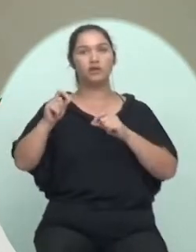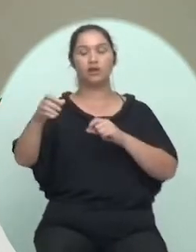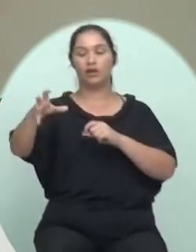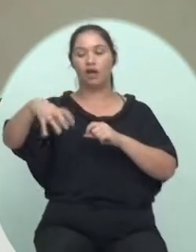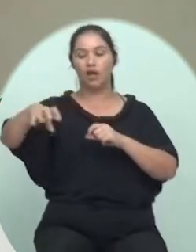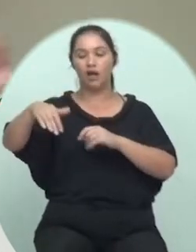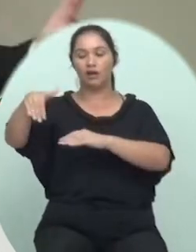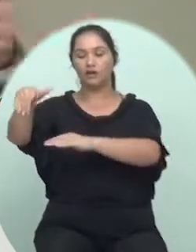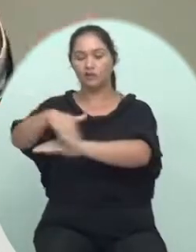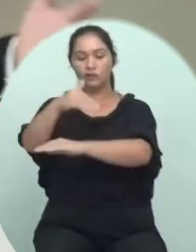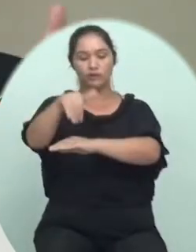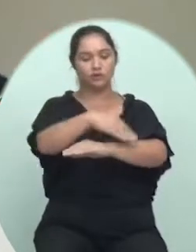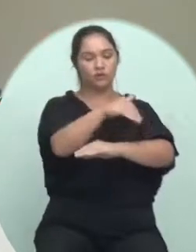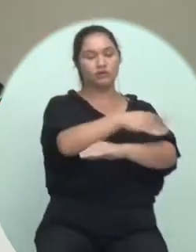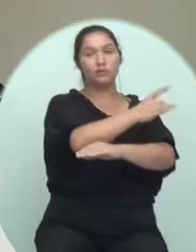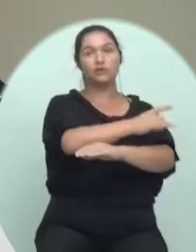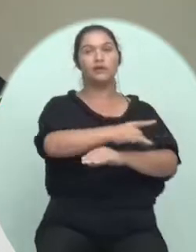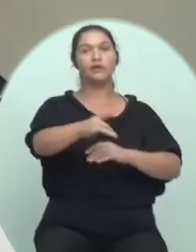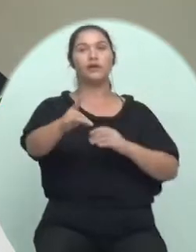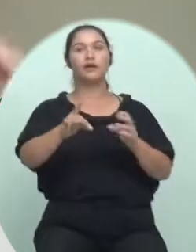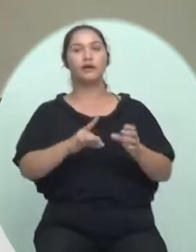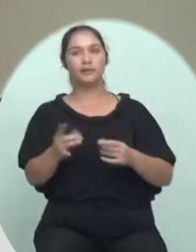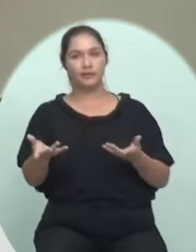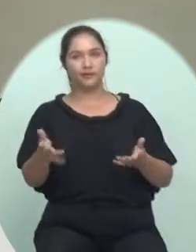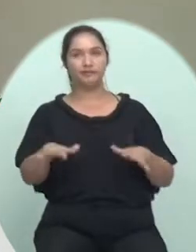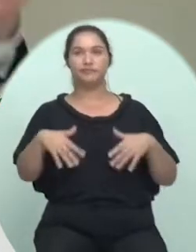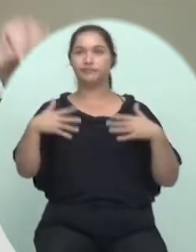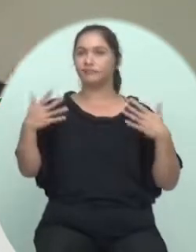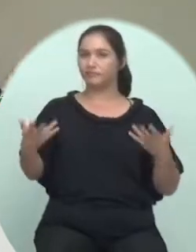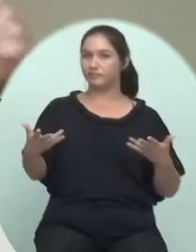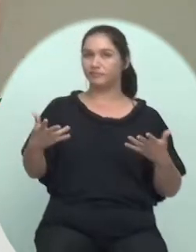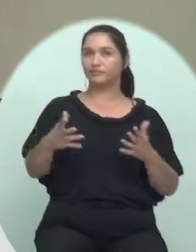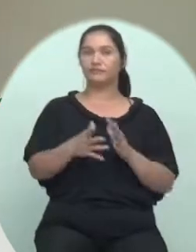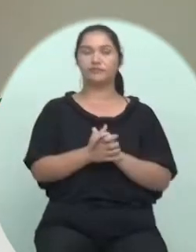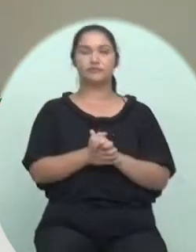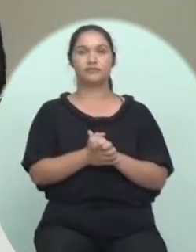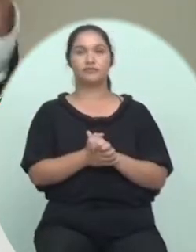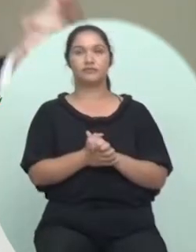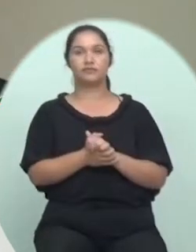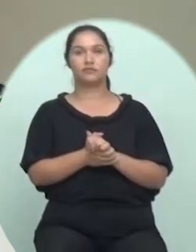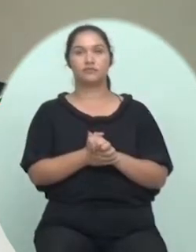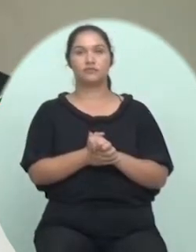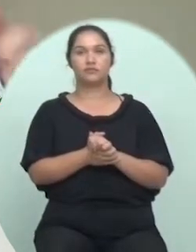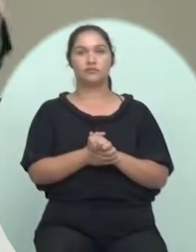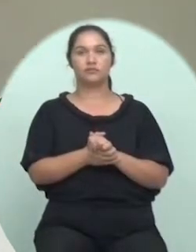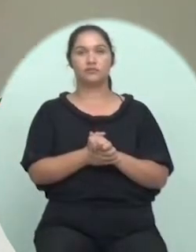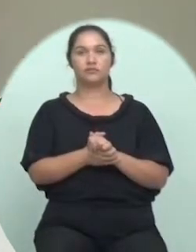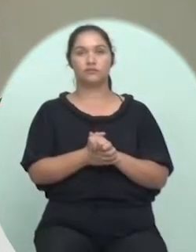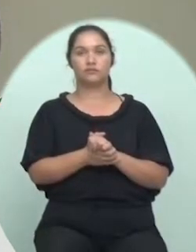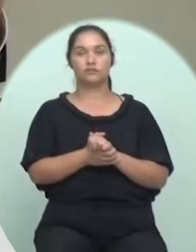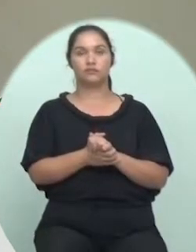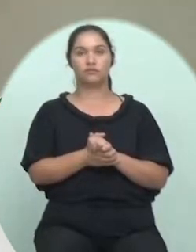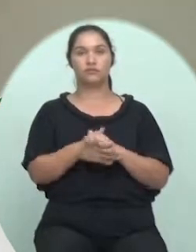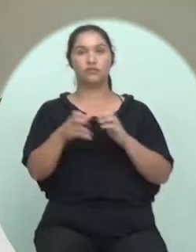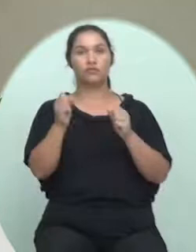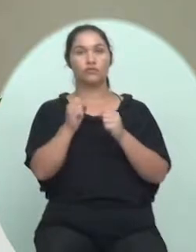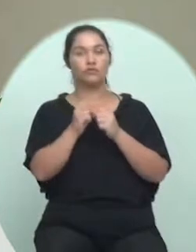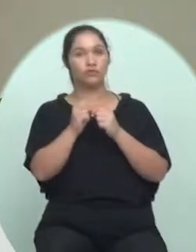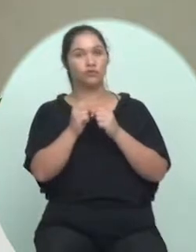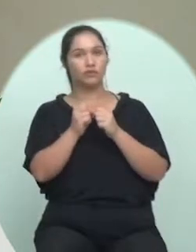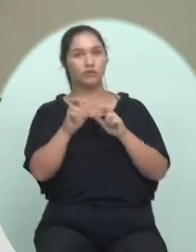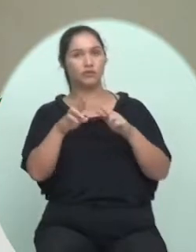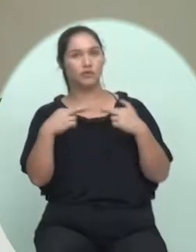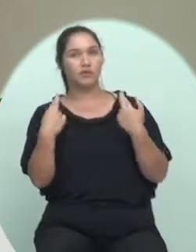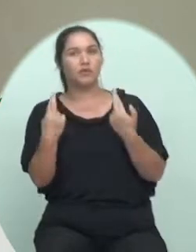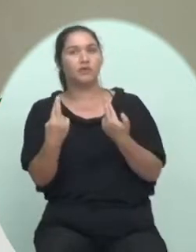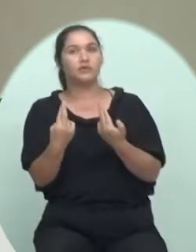esse patrulhamento, botar um material melhor e tal. Mas me deu um estalo agora que eu me lembrei, que as pessoas me falaram, foi visto reunião aqui, comício. Então agora o